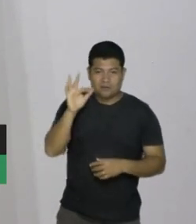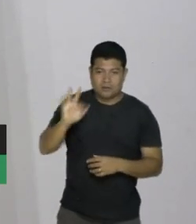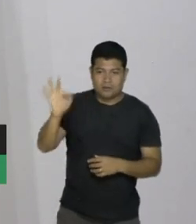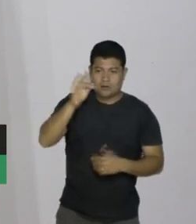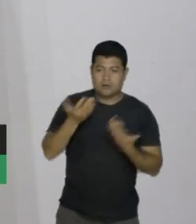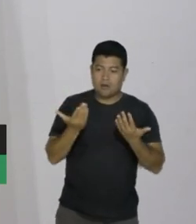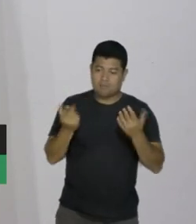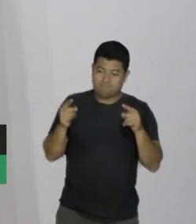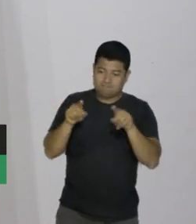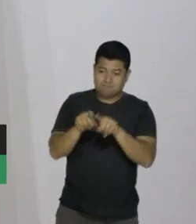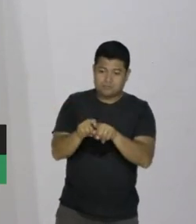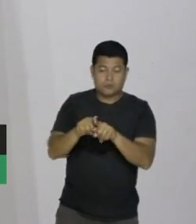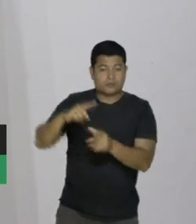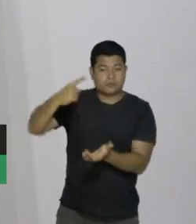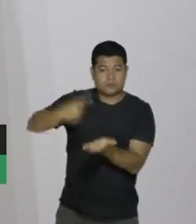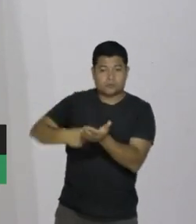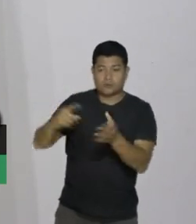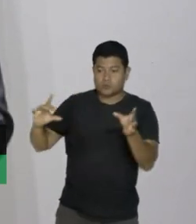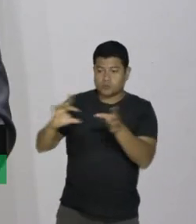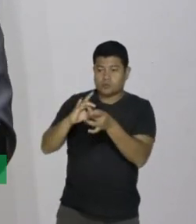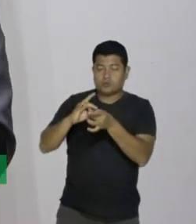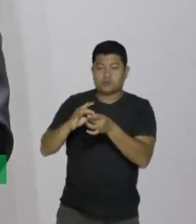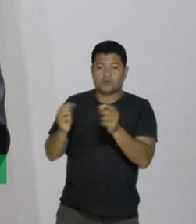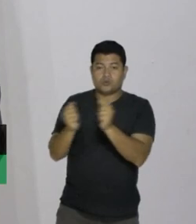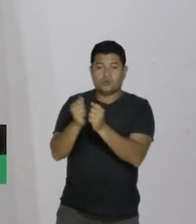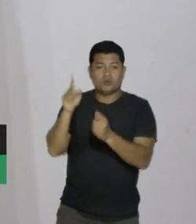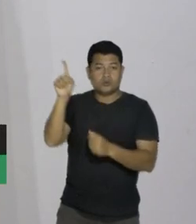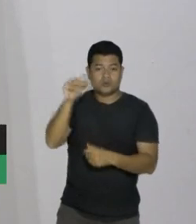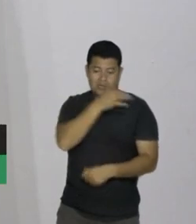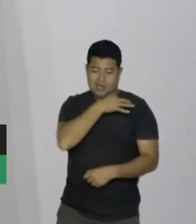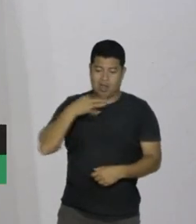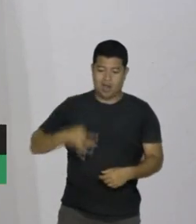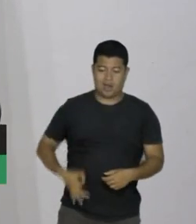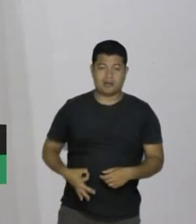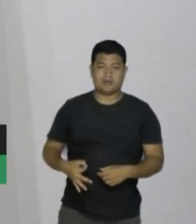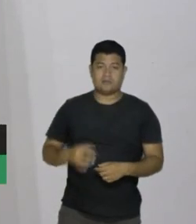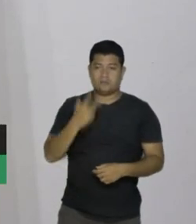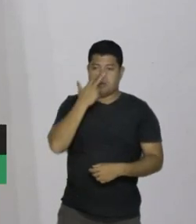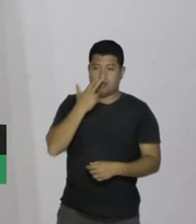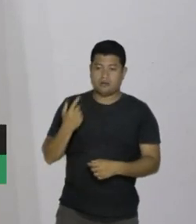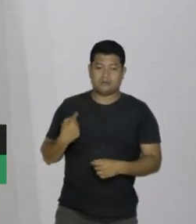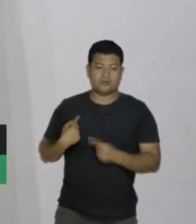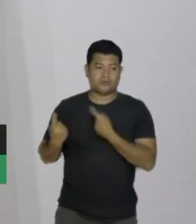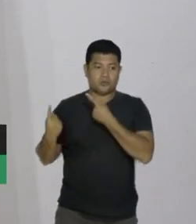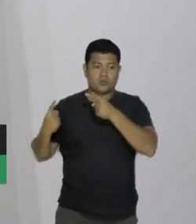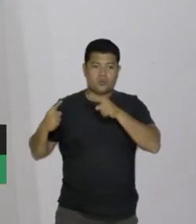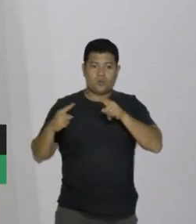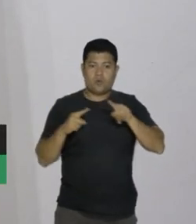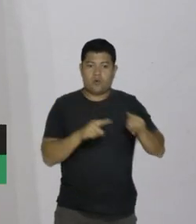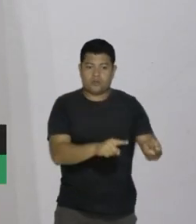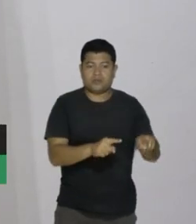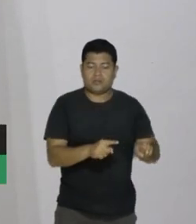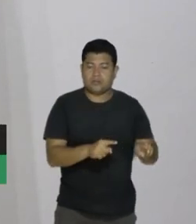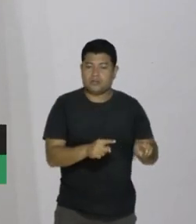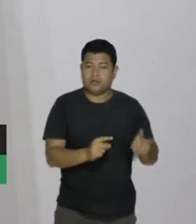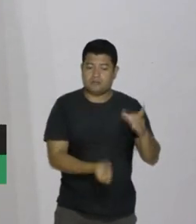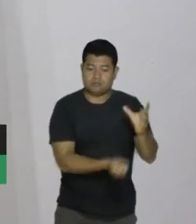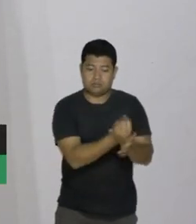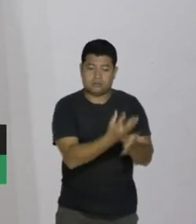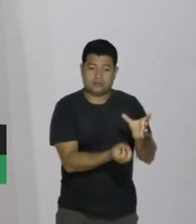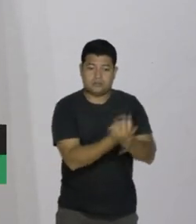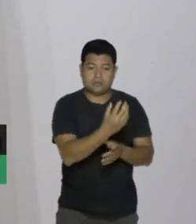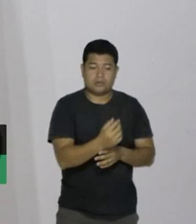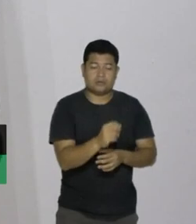parceria com a China nós estamos dando uma facada nos produtores de maçã de Santa